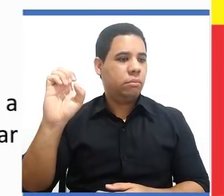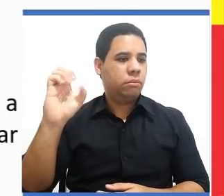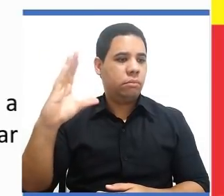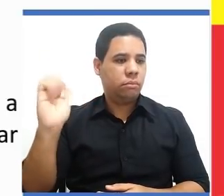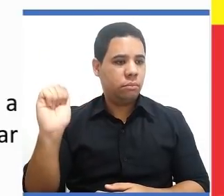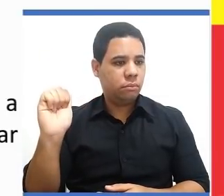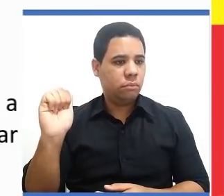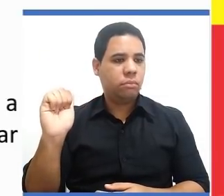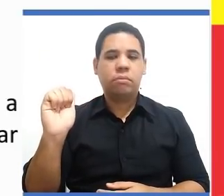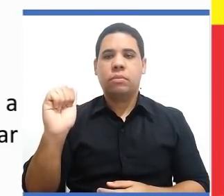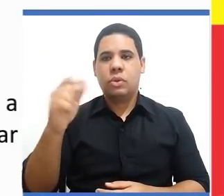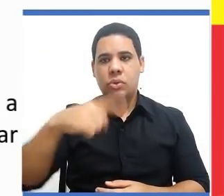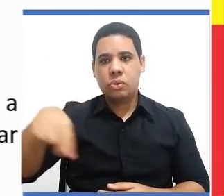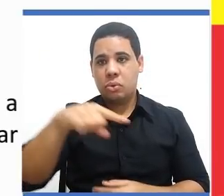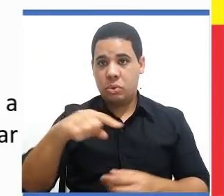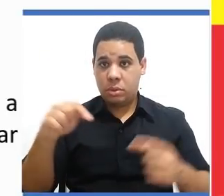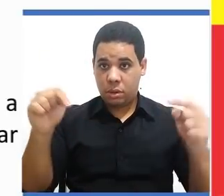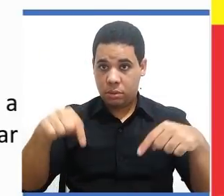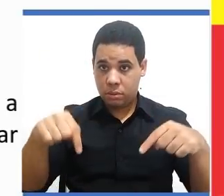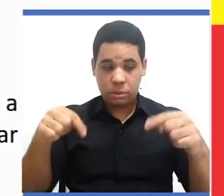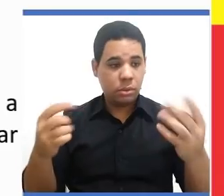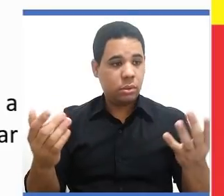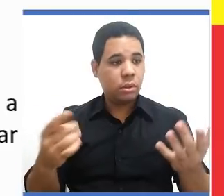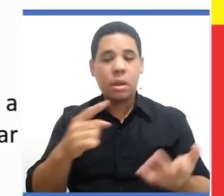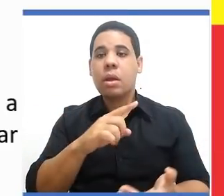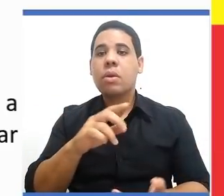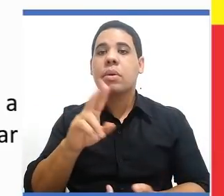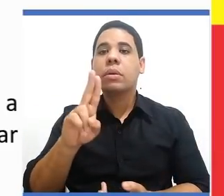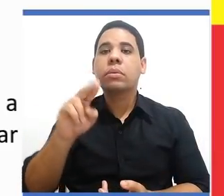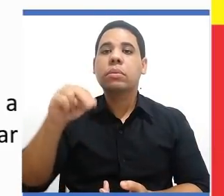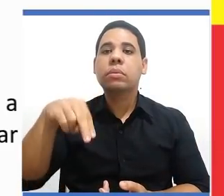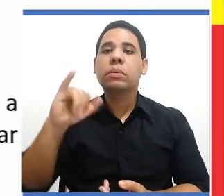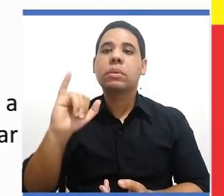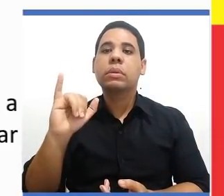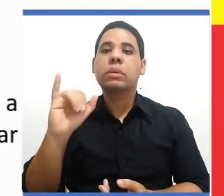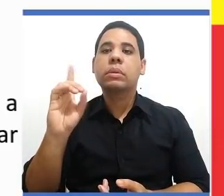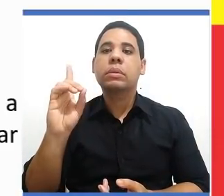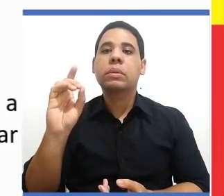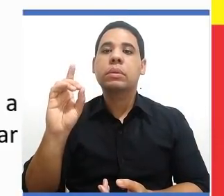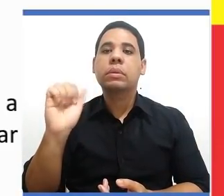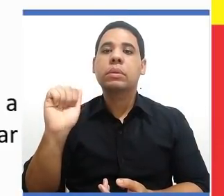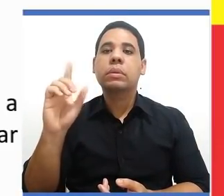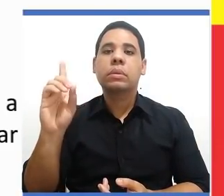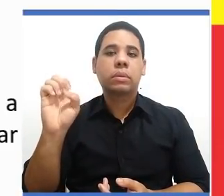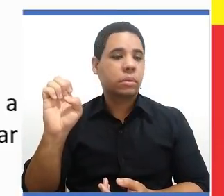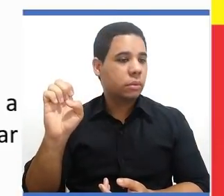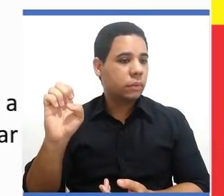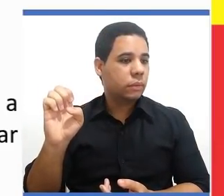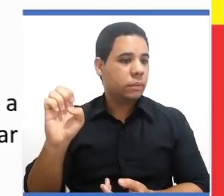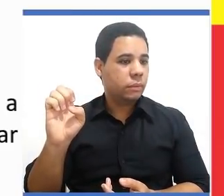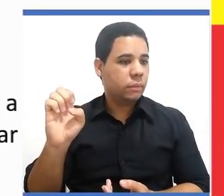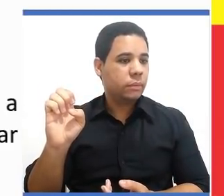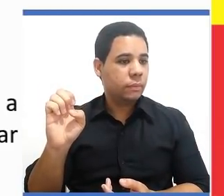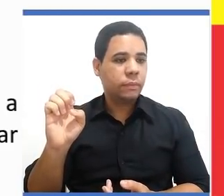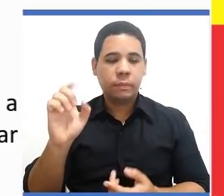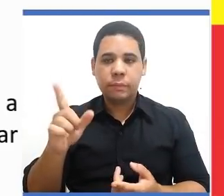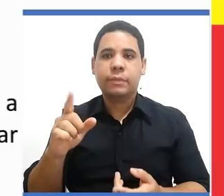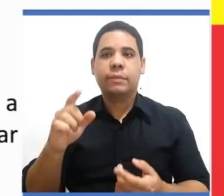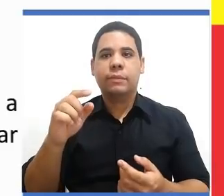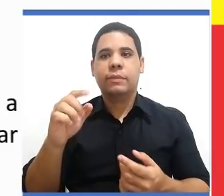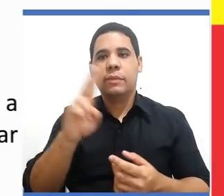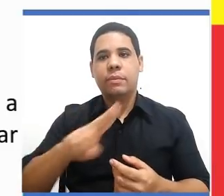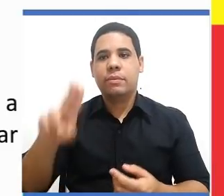nós estamos na unidade de comprimento, então essa unidade de comprimento, unidade padrão lá a gente vai usar o